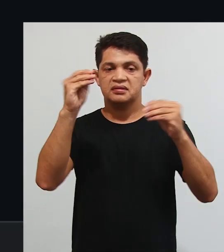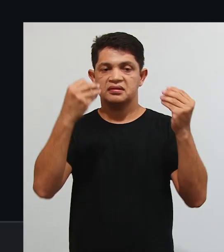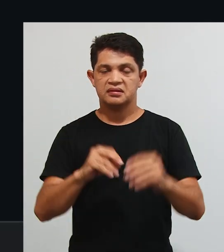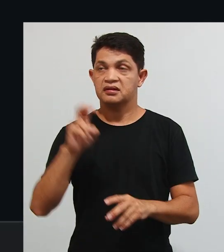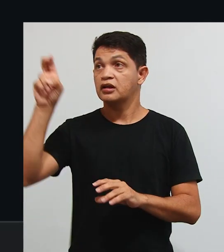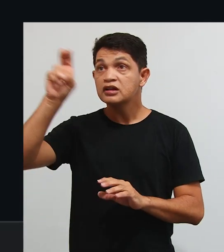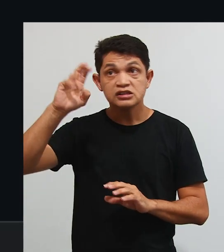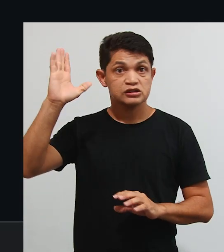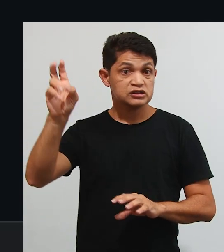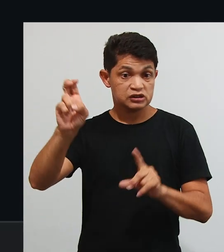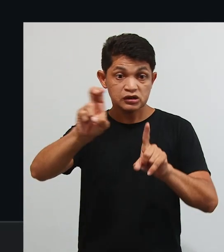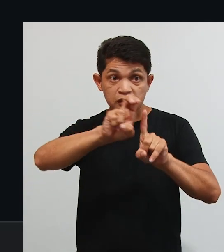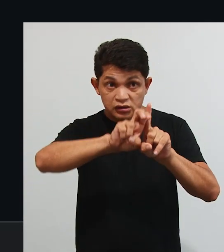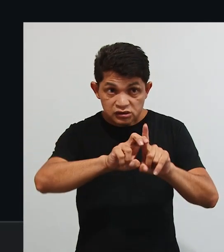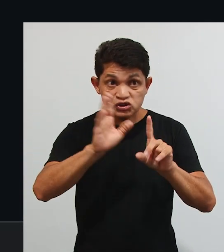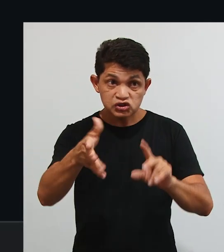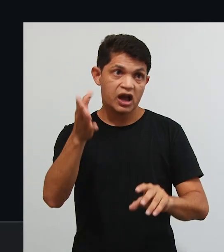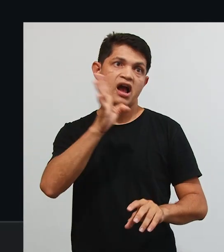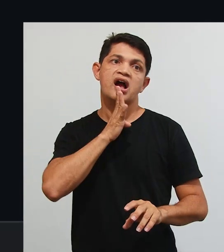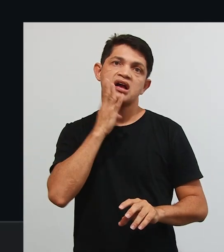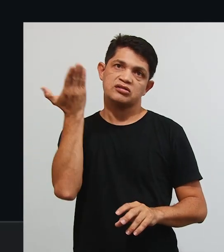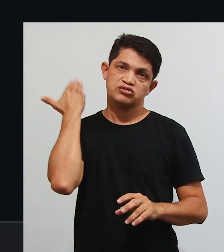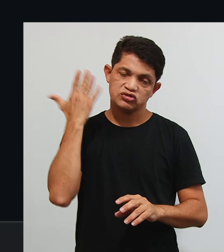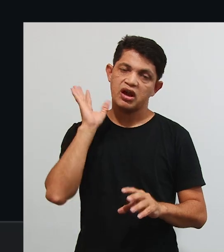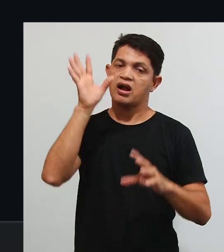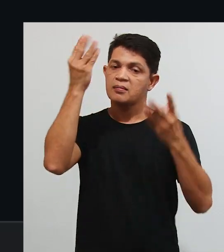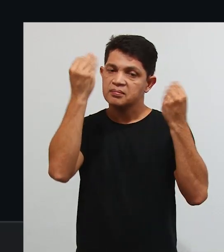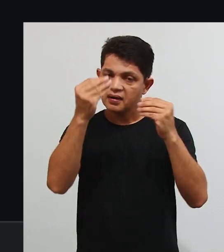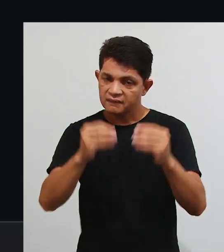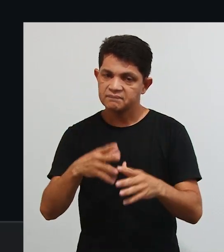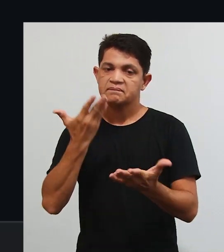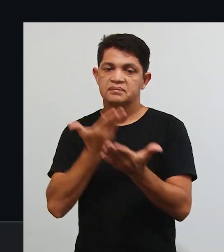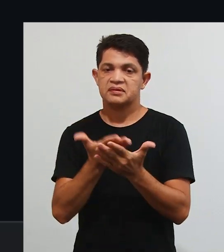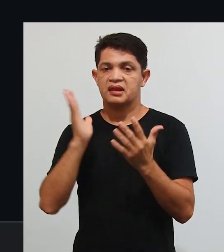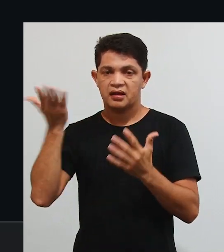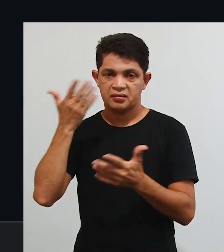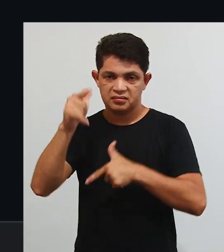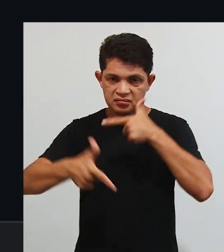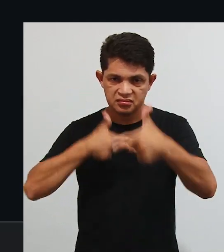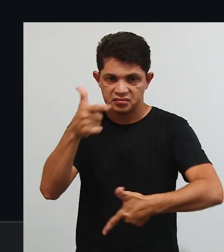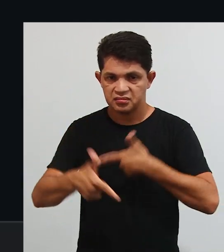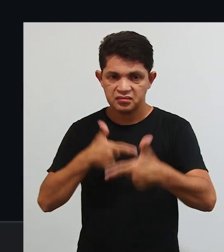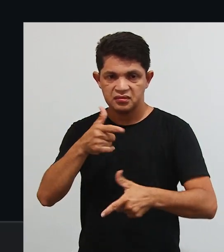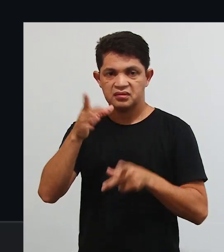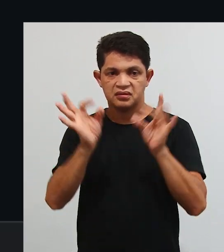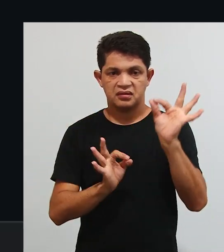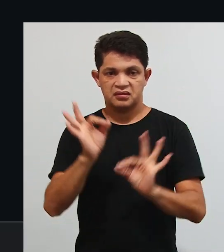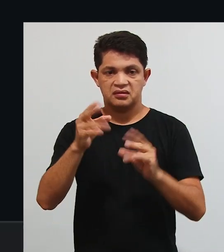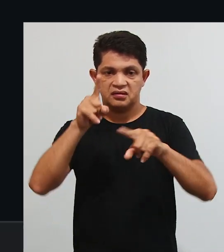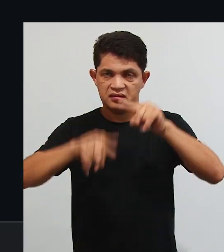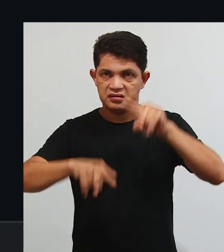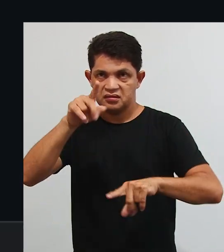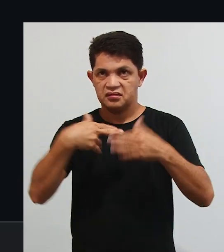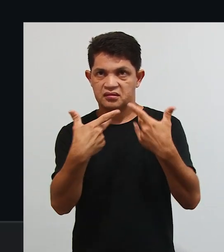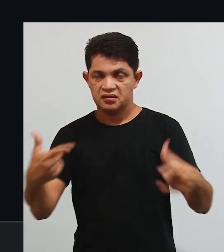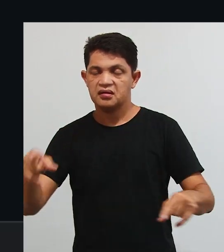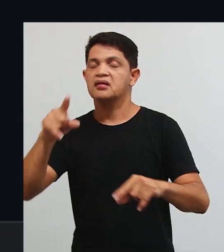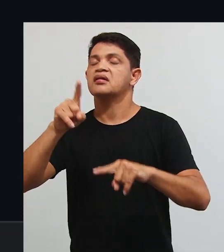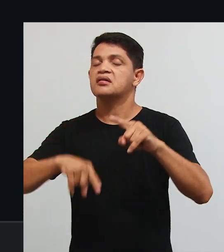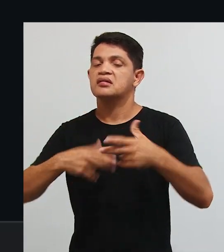5º período, vocês já conheceram ela, já tiveram aula com ela. Ela trabalha com produção de material